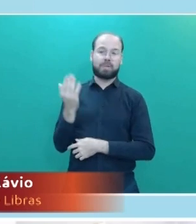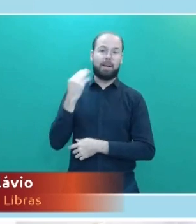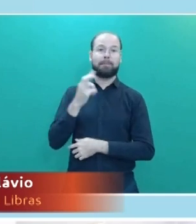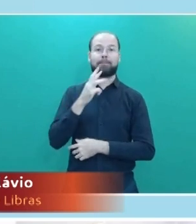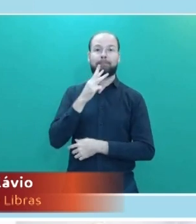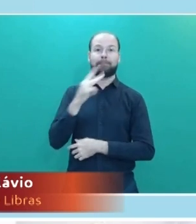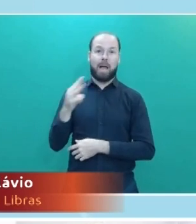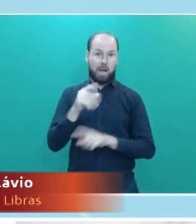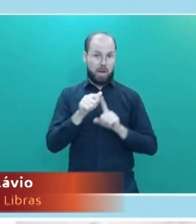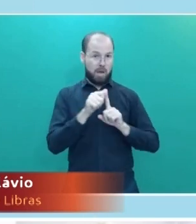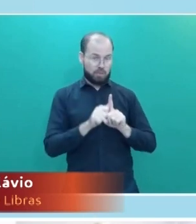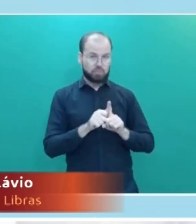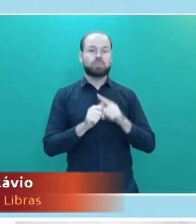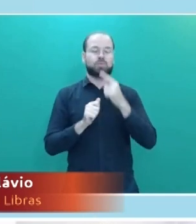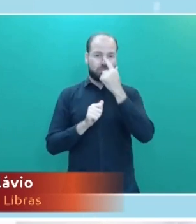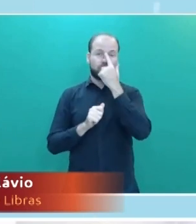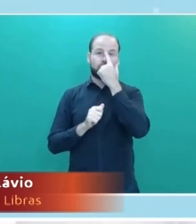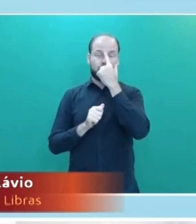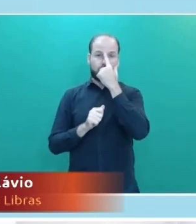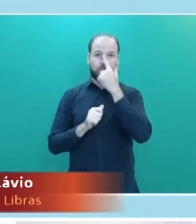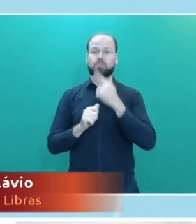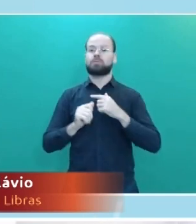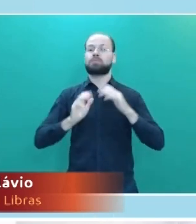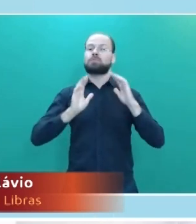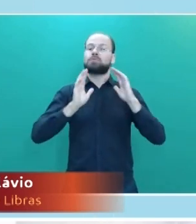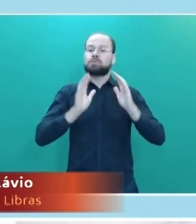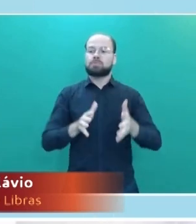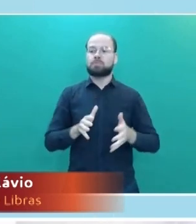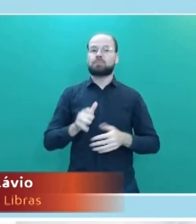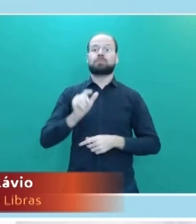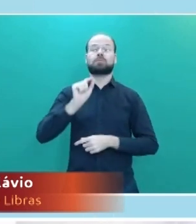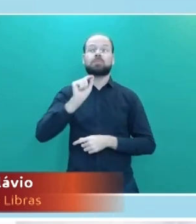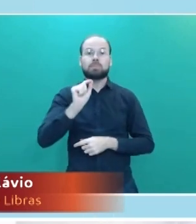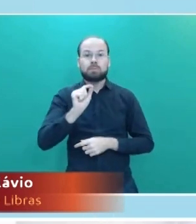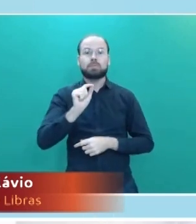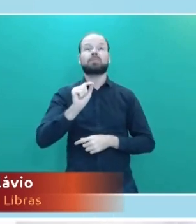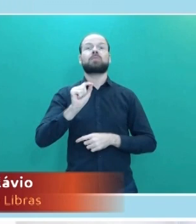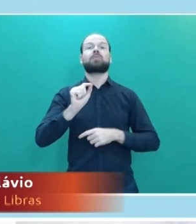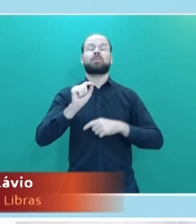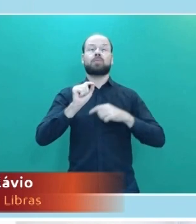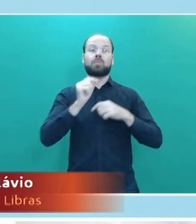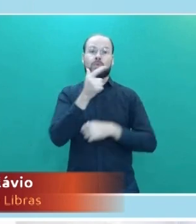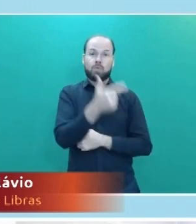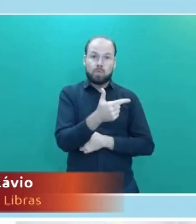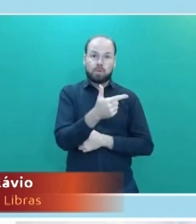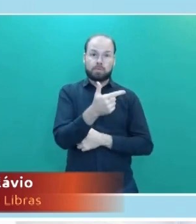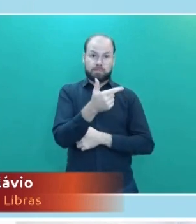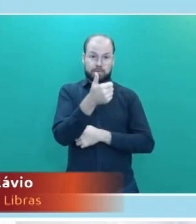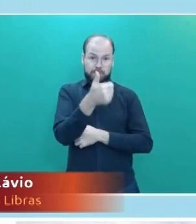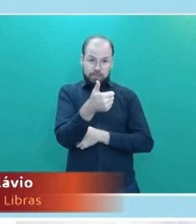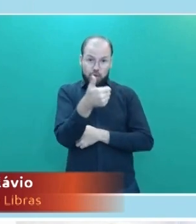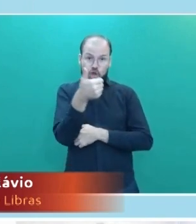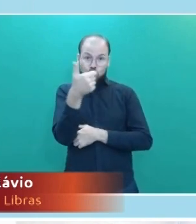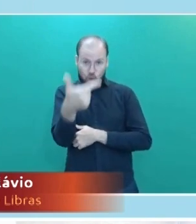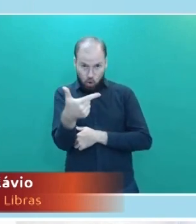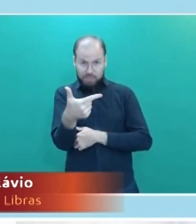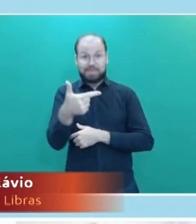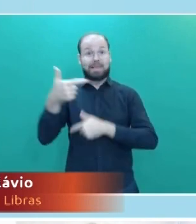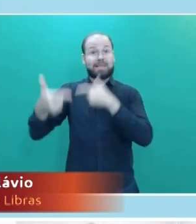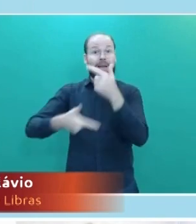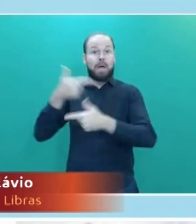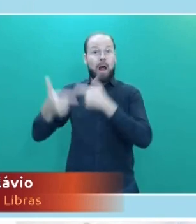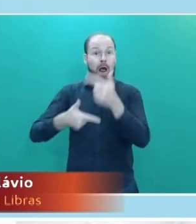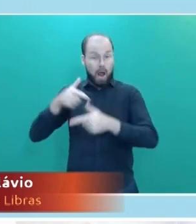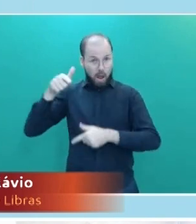houve, vamos dizer, a libertação, né, de 212 trabalhadores em Minas